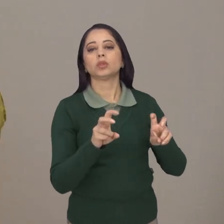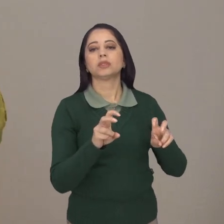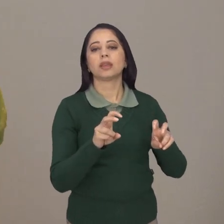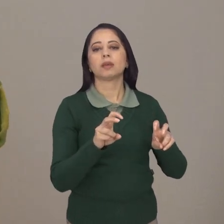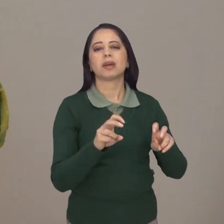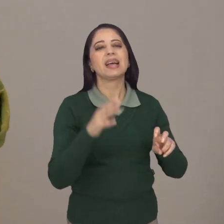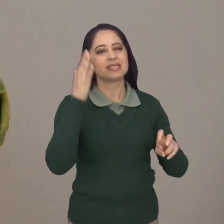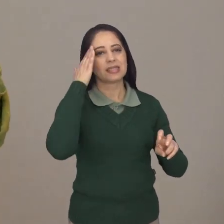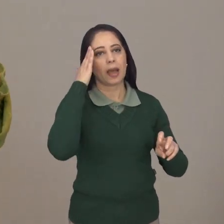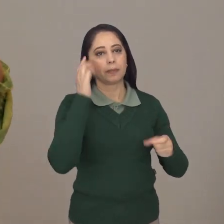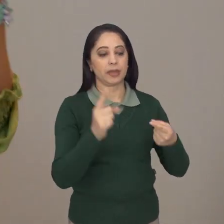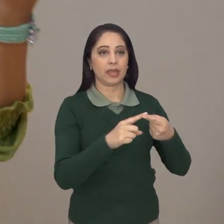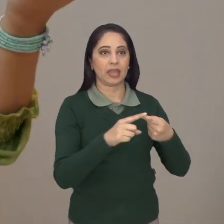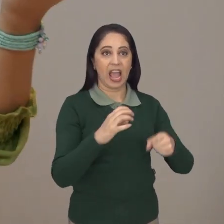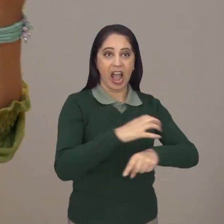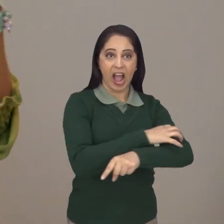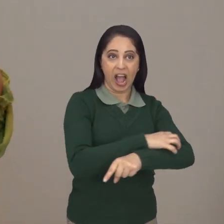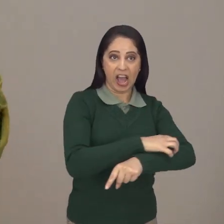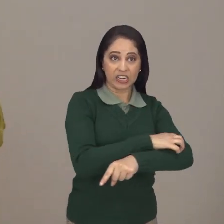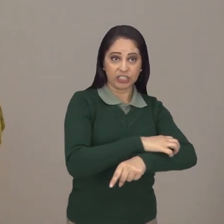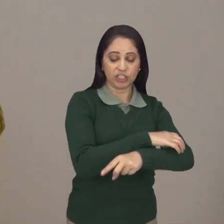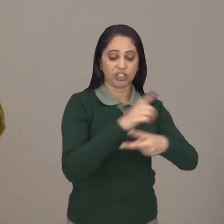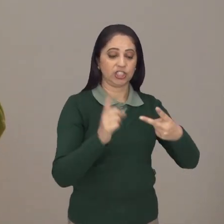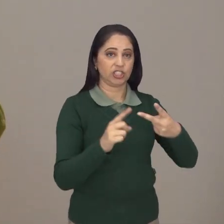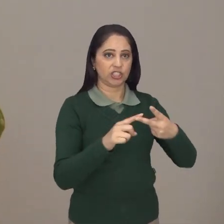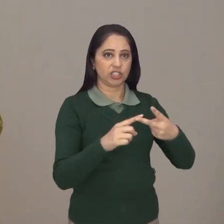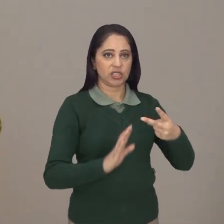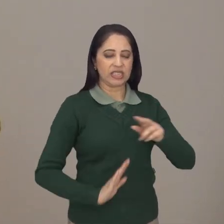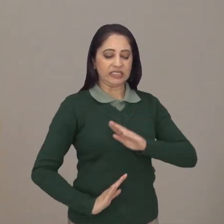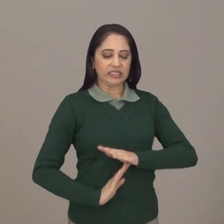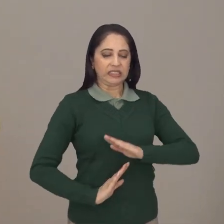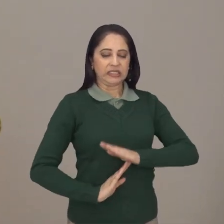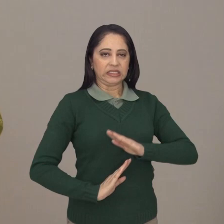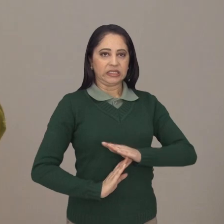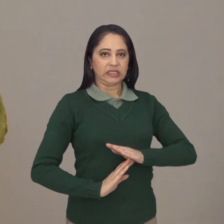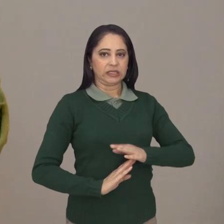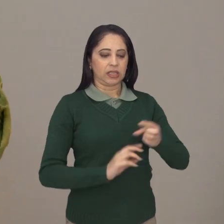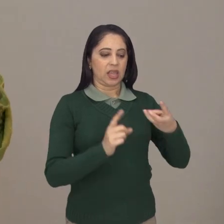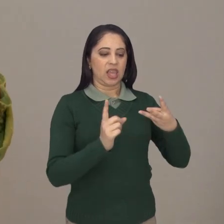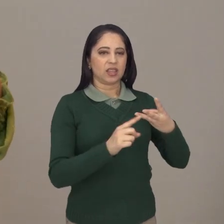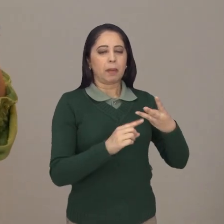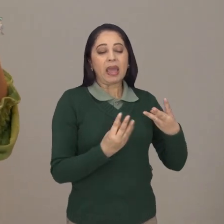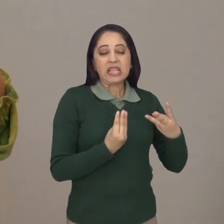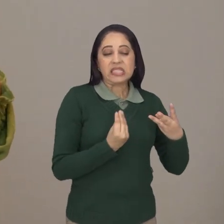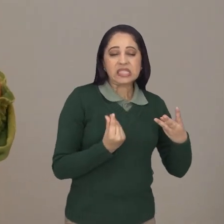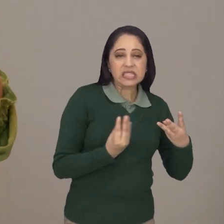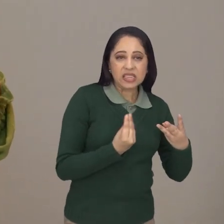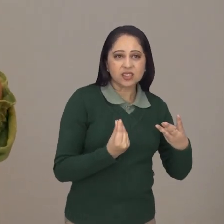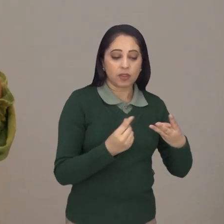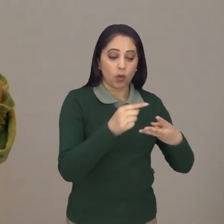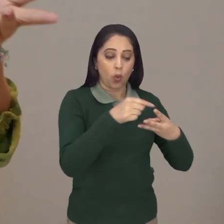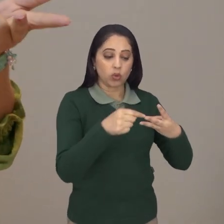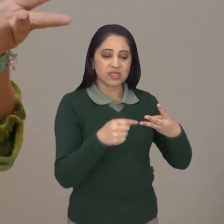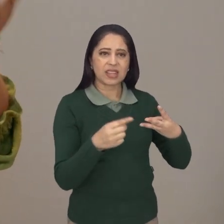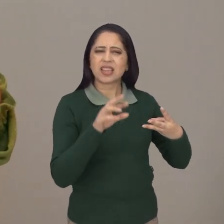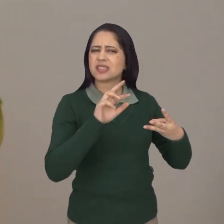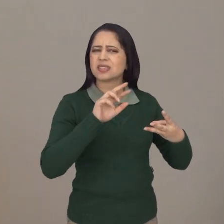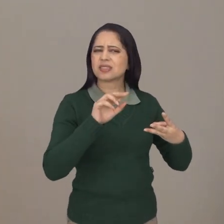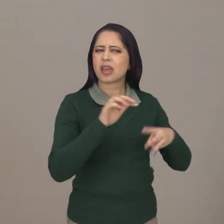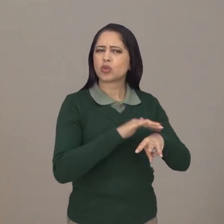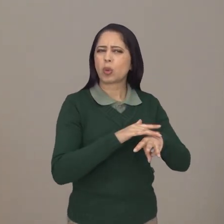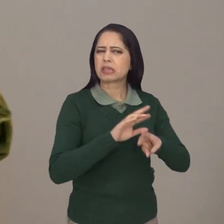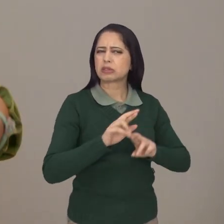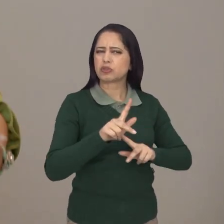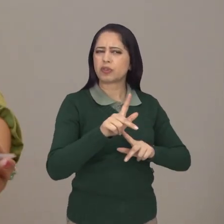nesse assunto, aquela questão, intolerância, sensibilidade e alergia alimentar. São três doenças diferentes. O